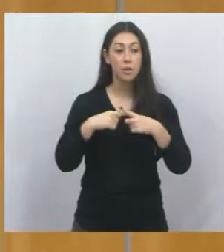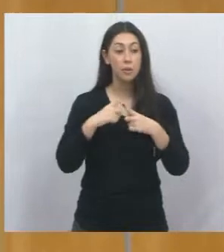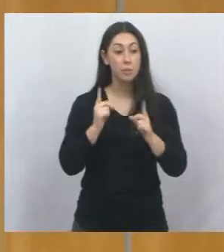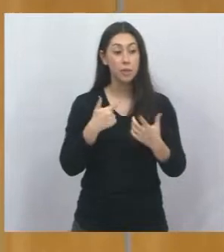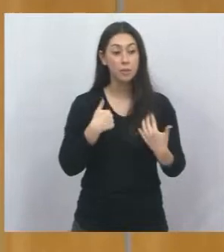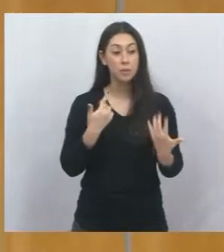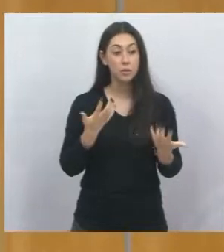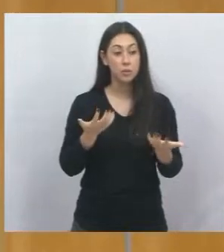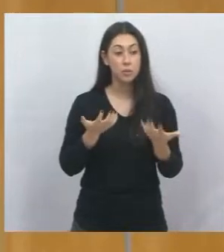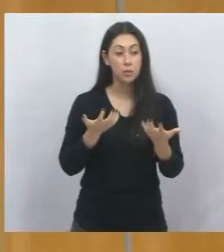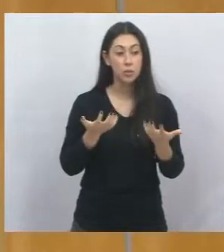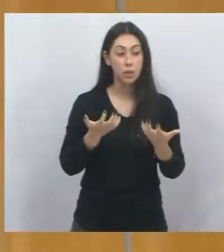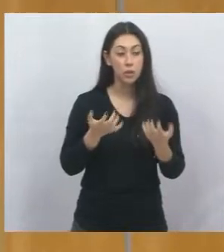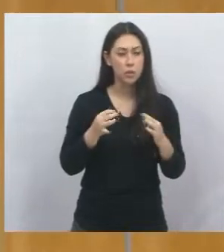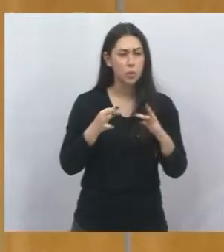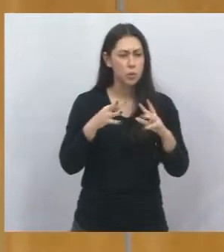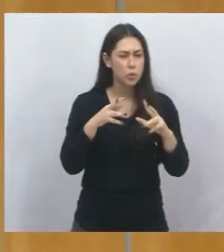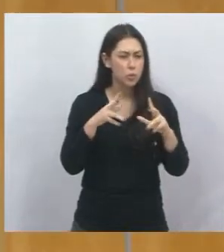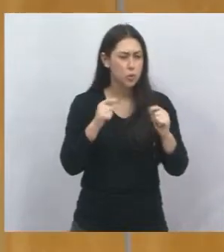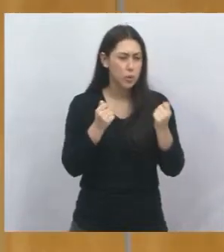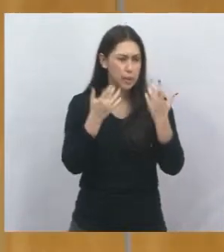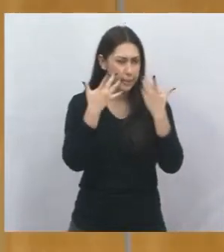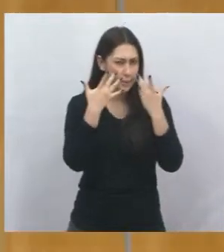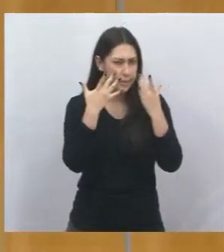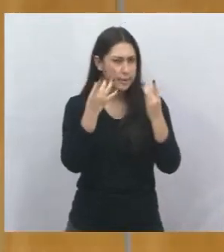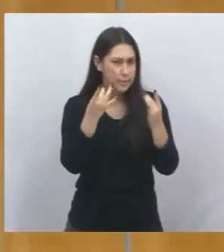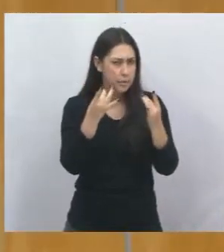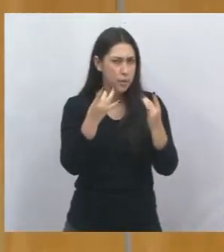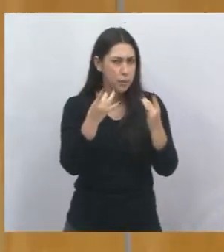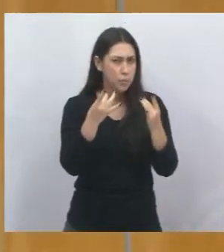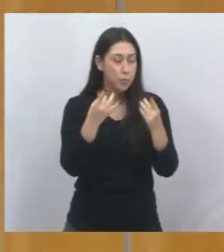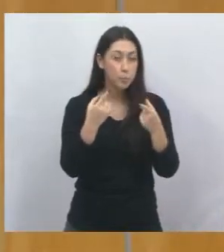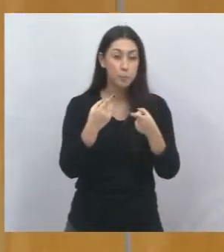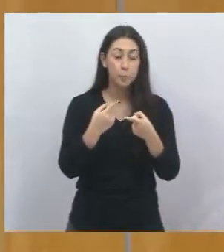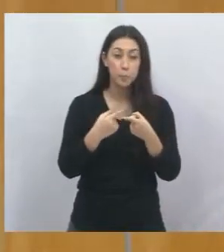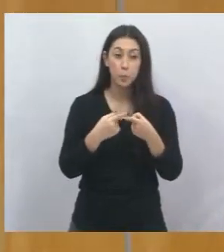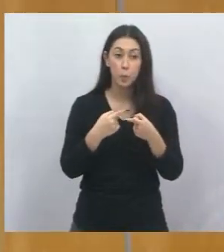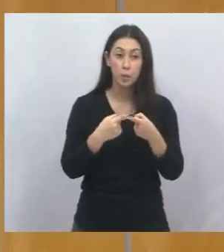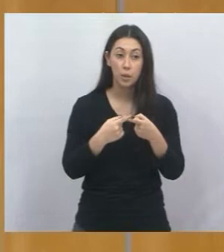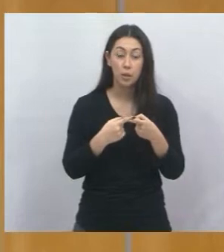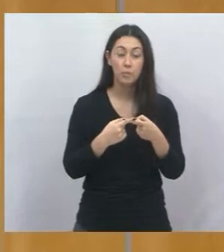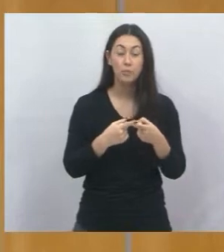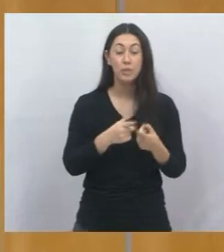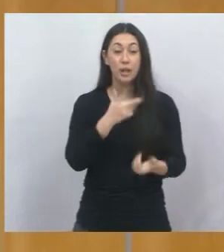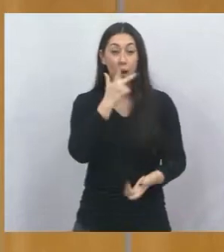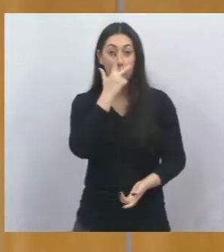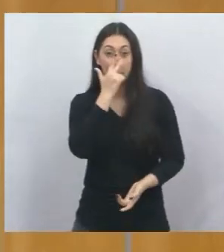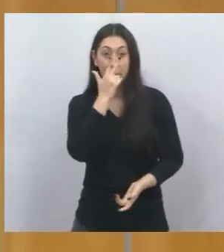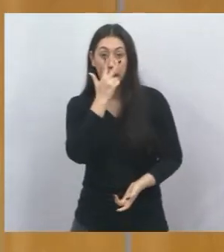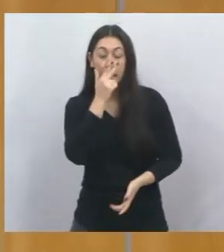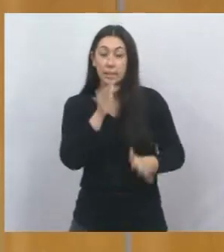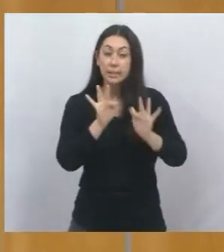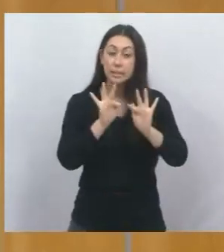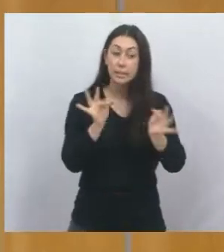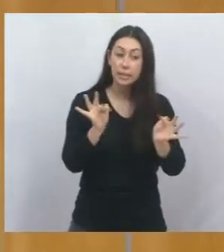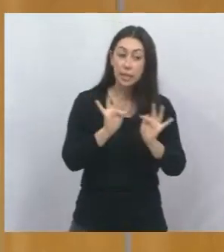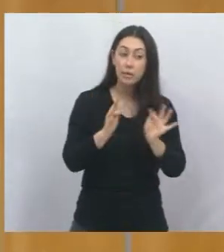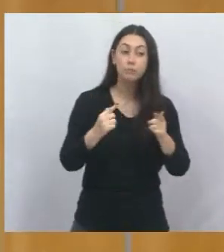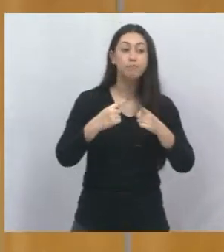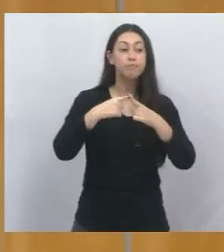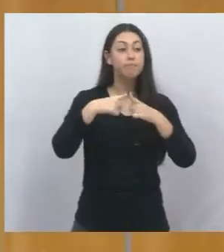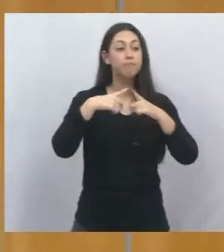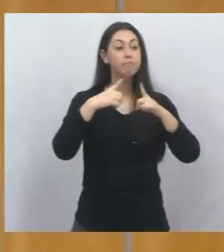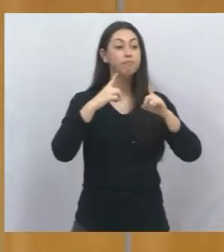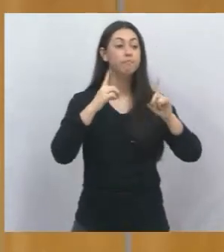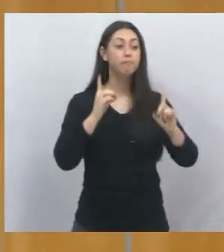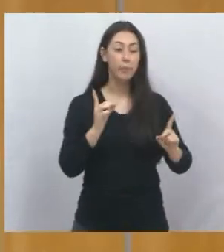aqui que todos prestem muita atenção, porque parece muito simples, mas é